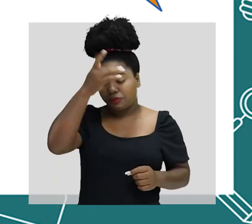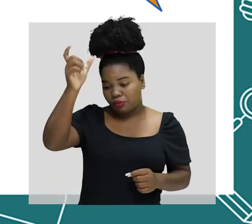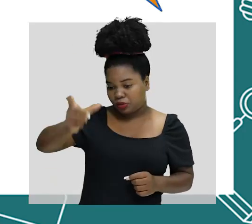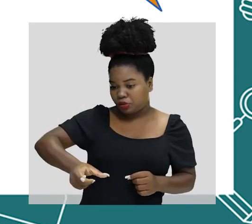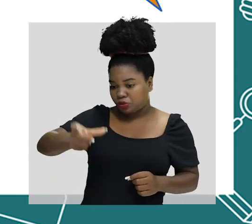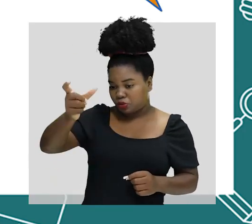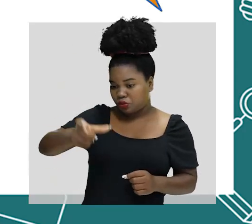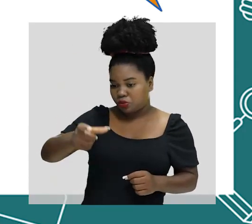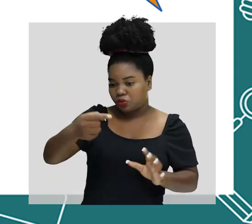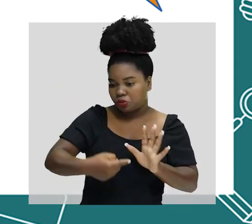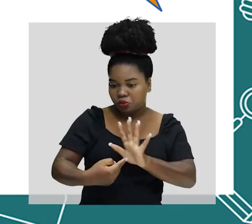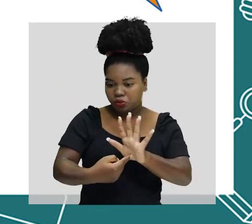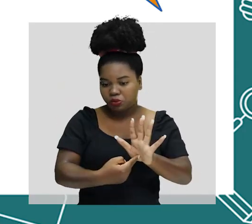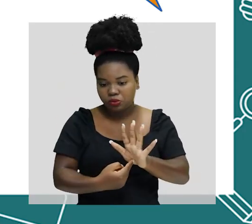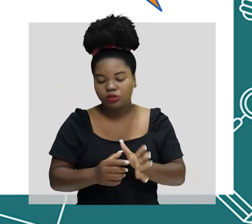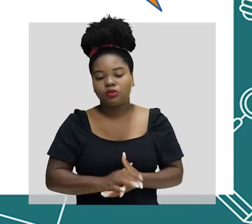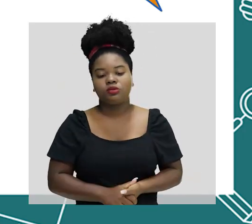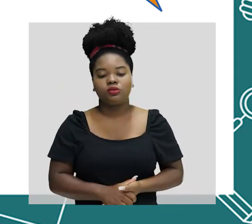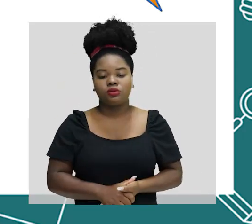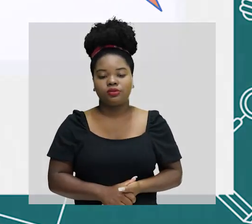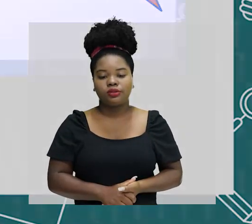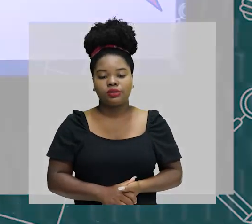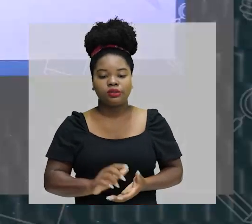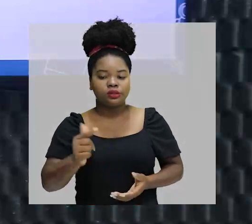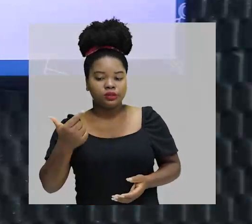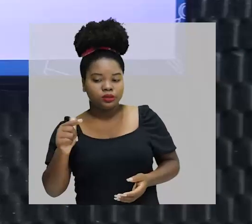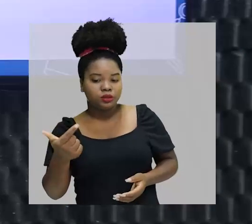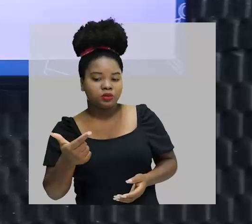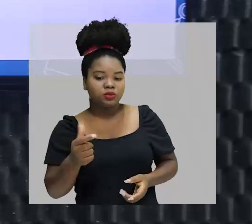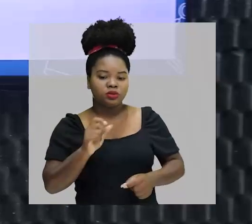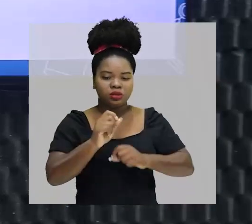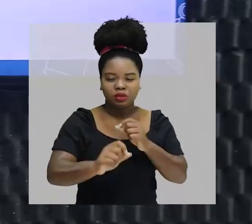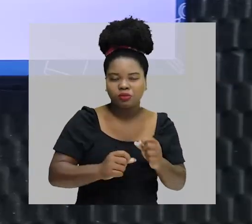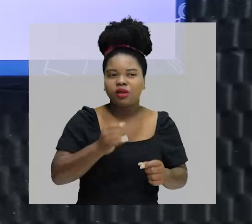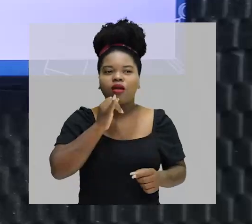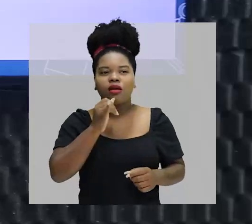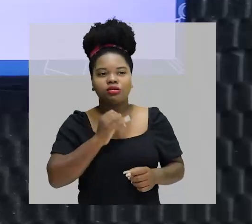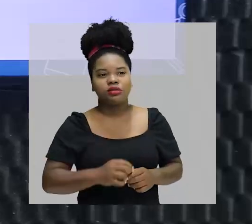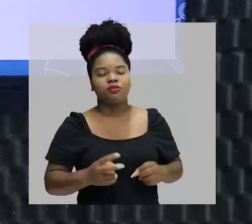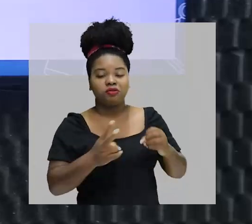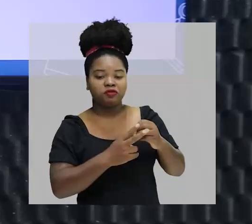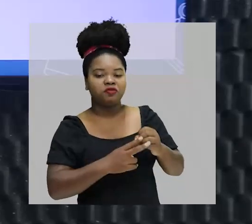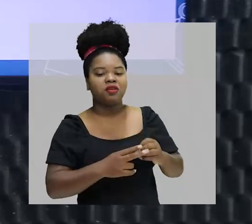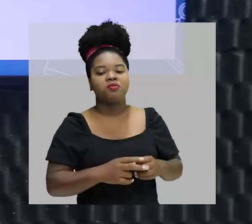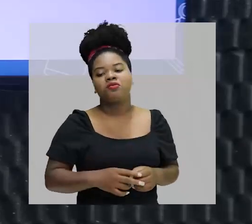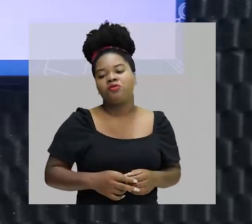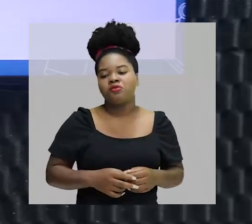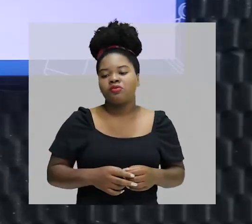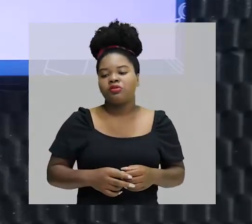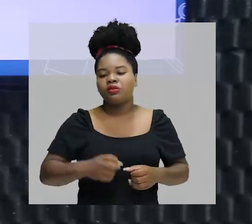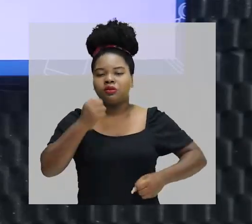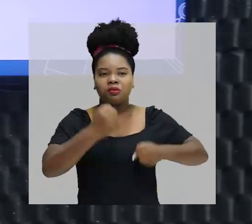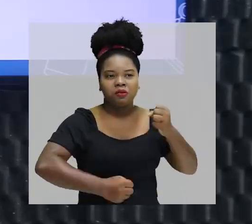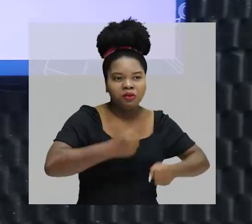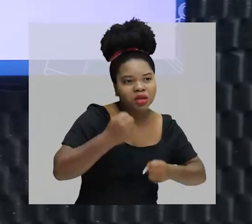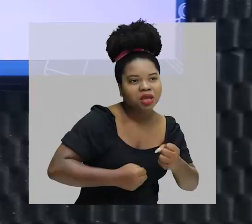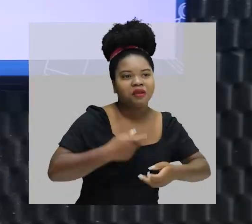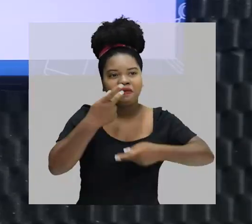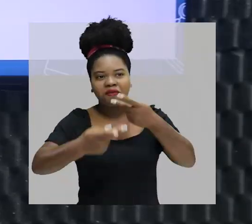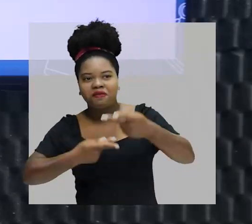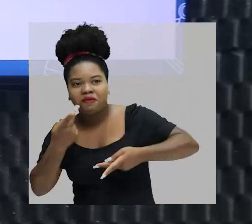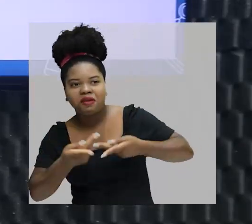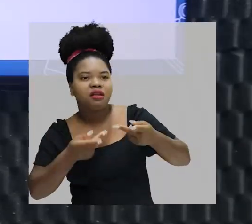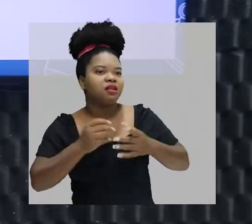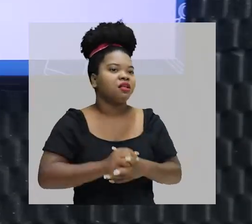sujeito, nesse caso nós não temos ações físicas. Correr, andar, pular, falar, jogar, isso são